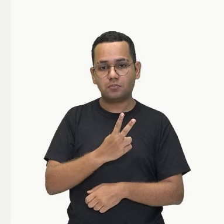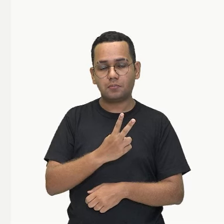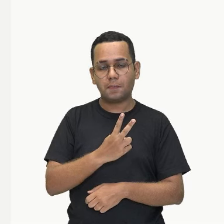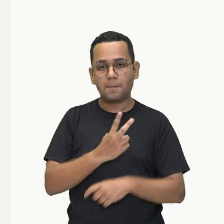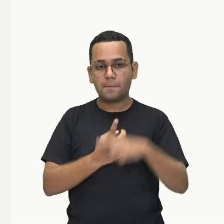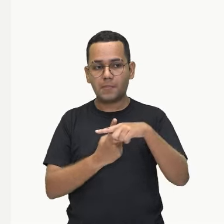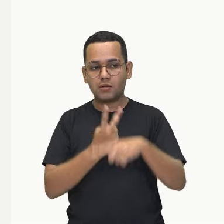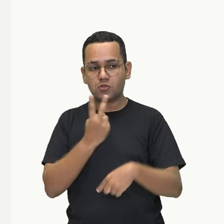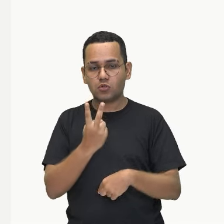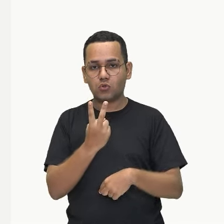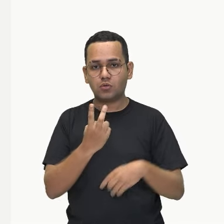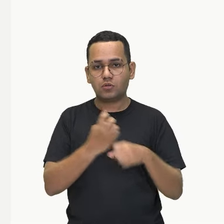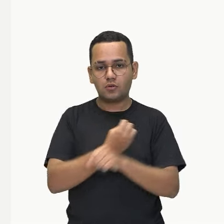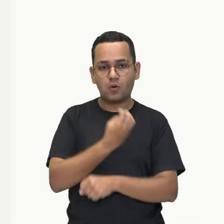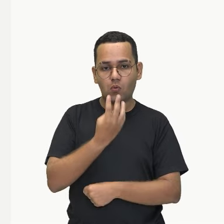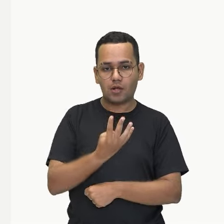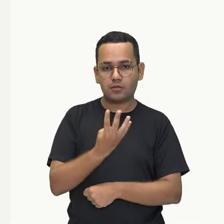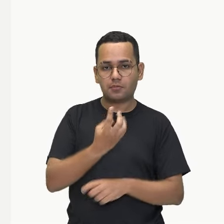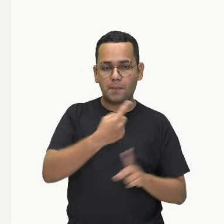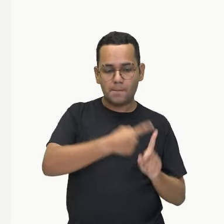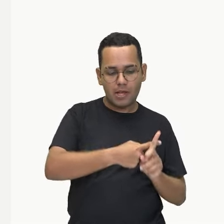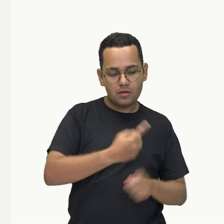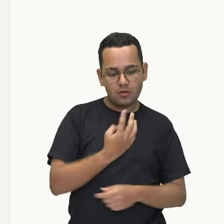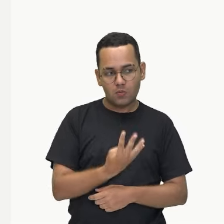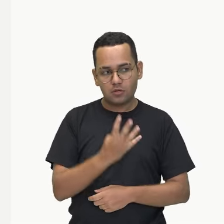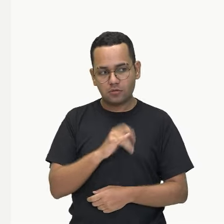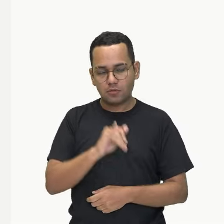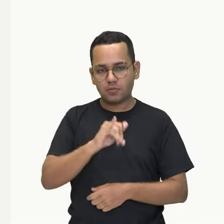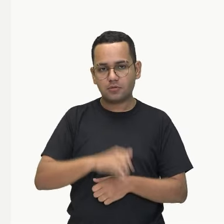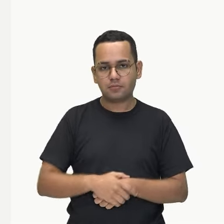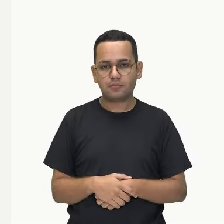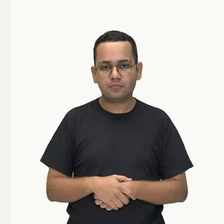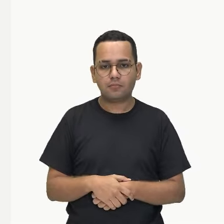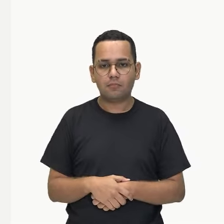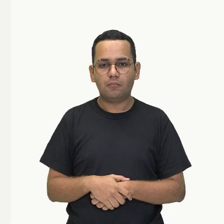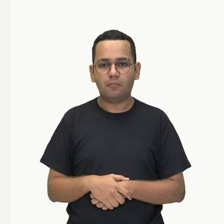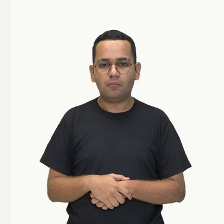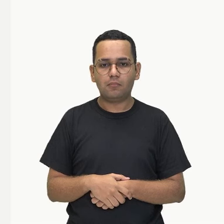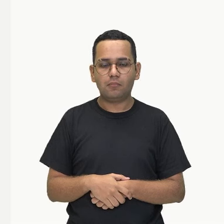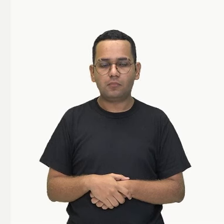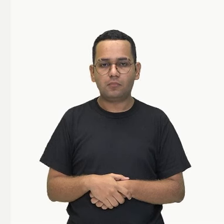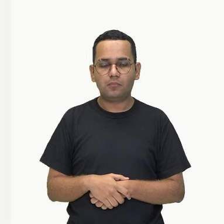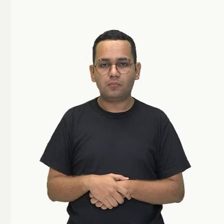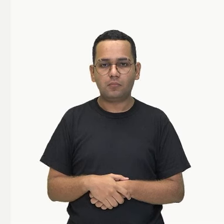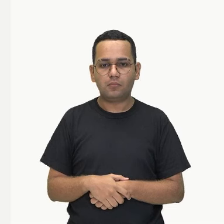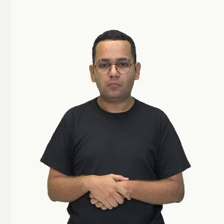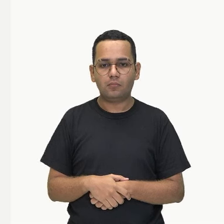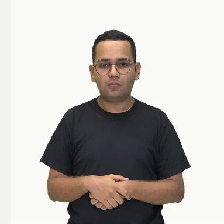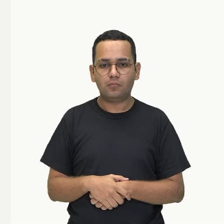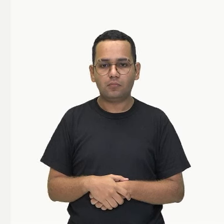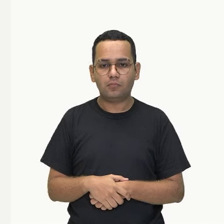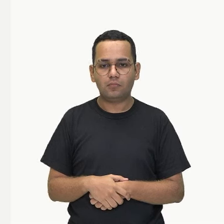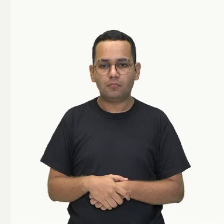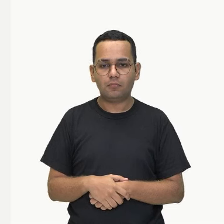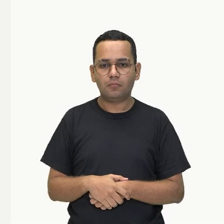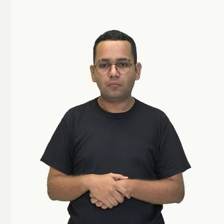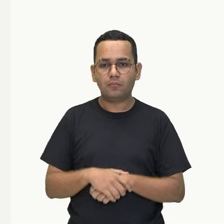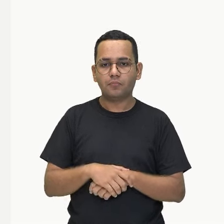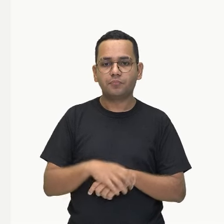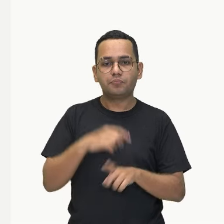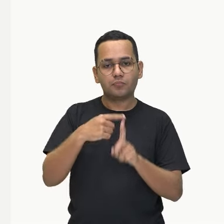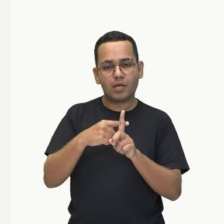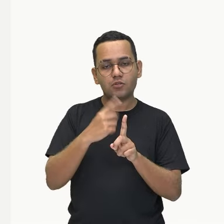mais 2, 4. 4y. E aí, por último, 2 menos